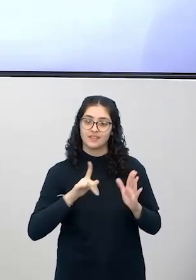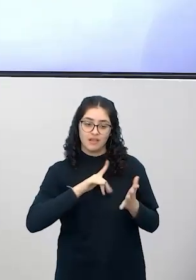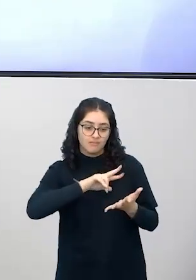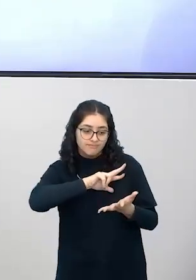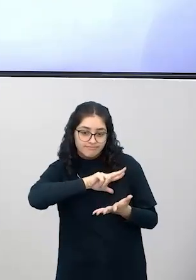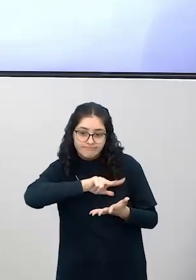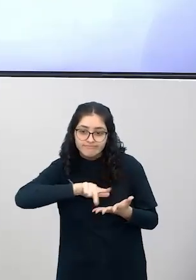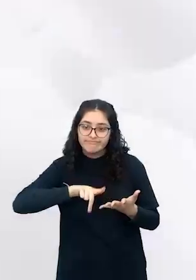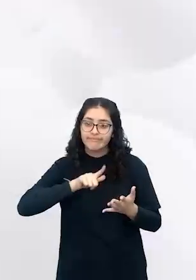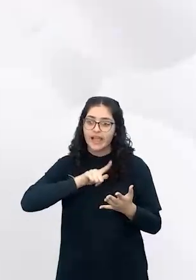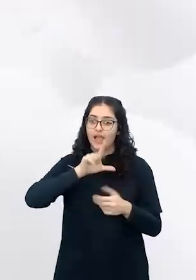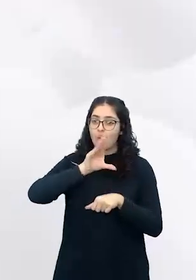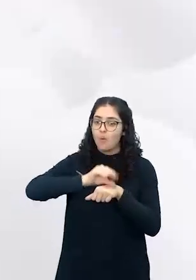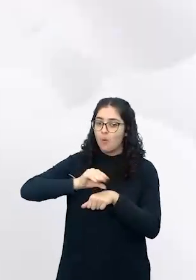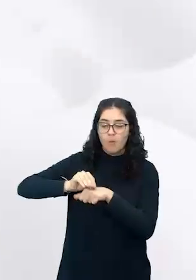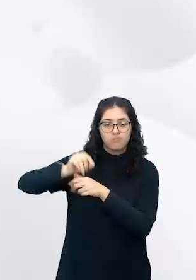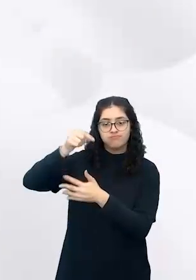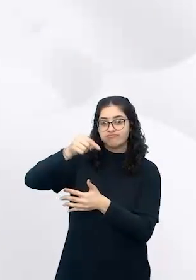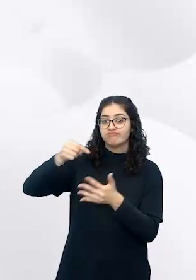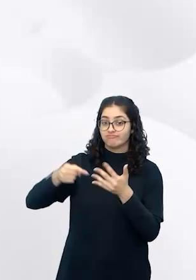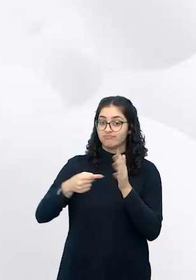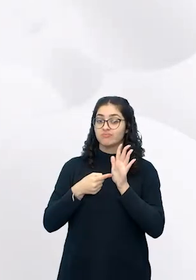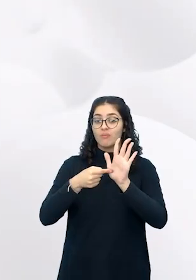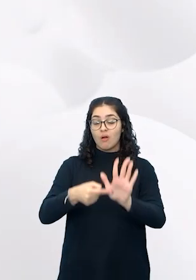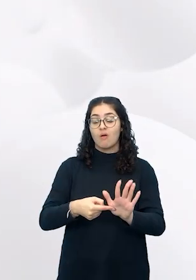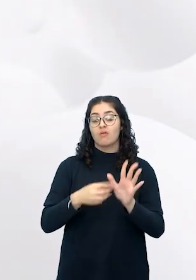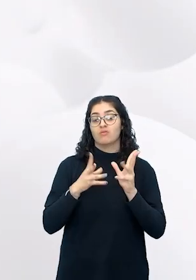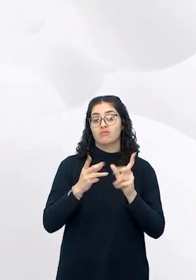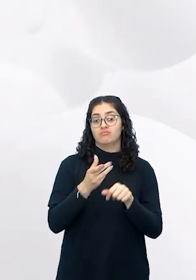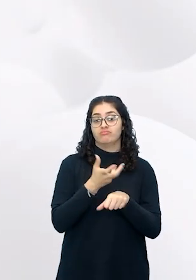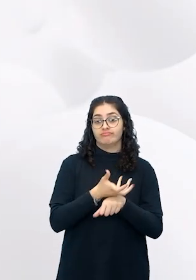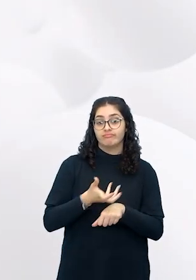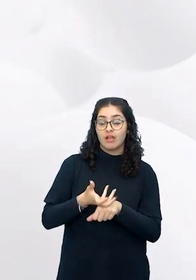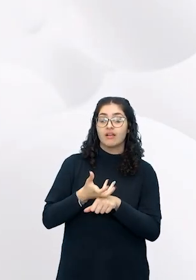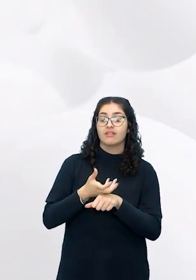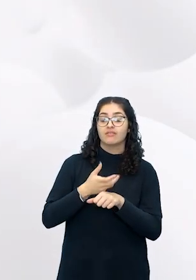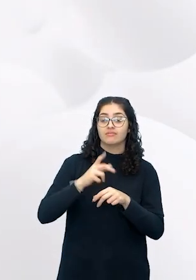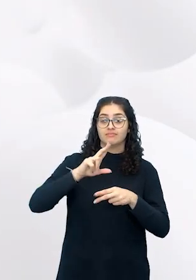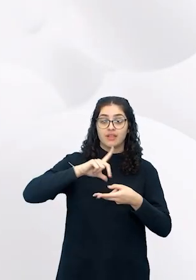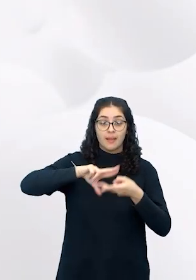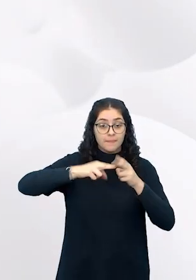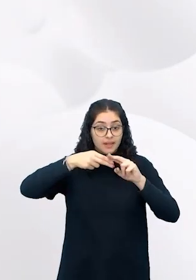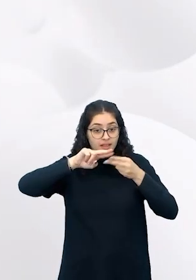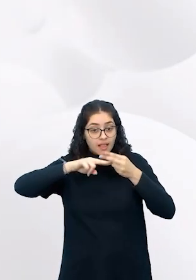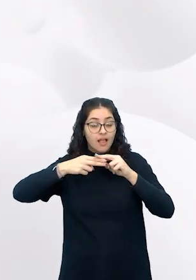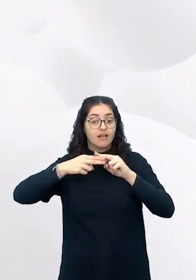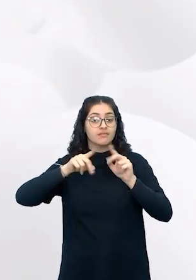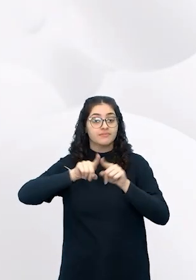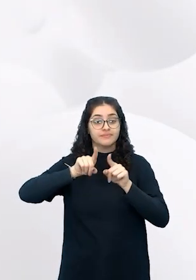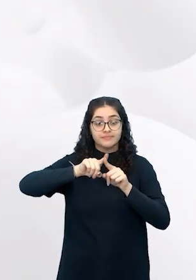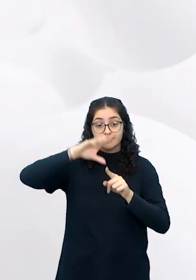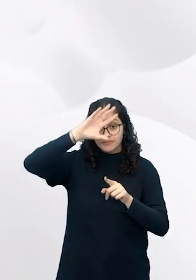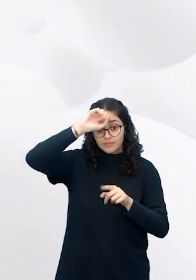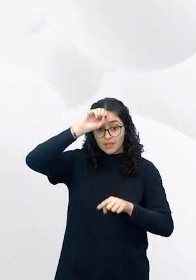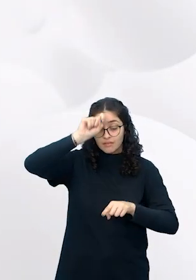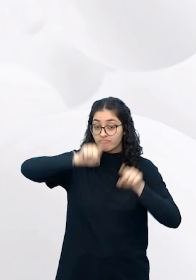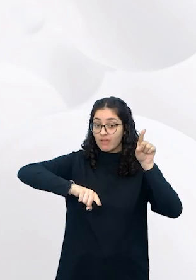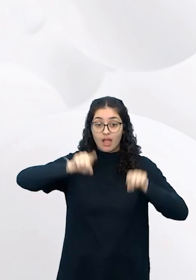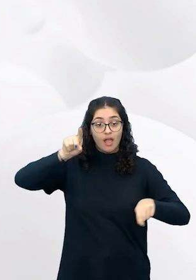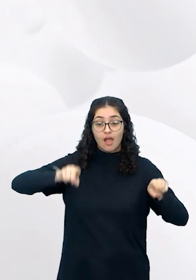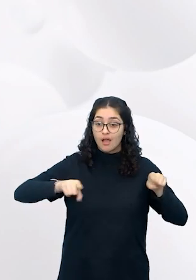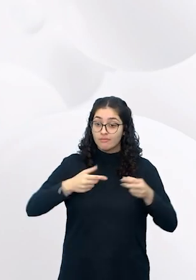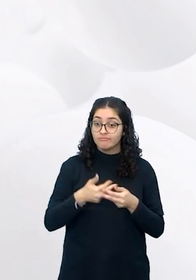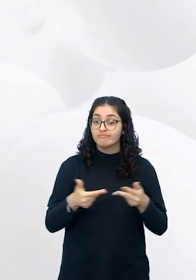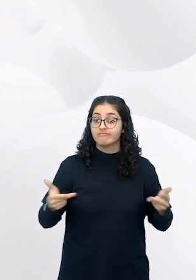as áreas do conhecimento, destacaram que as diversas competências e habilidades com os objetos de aprendizagem variados. Então,